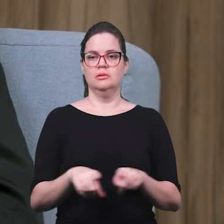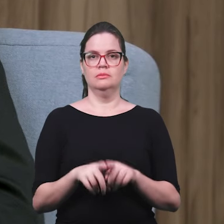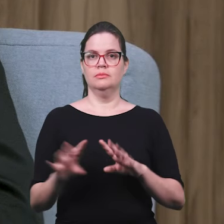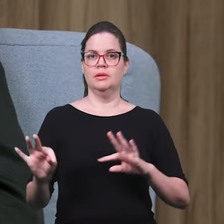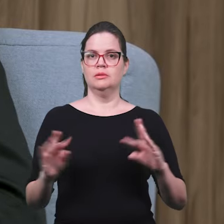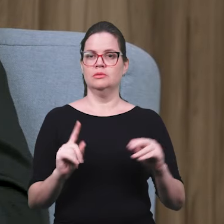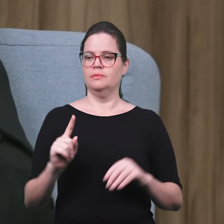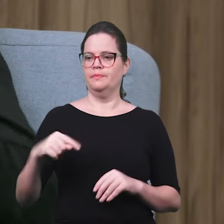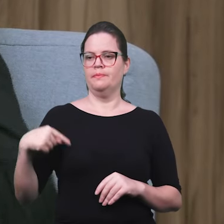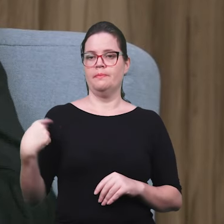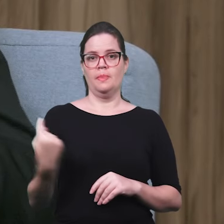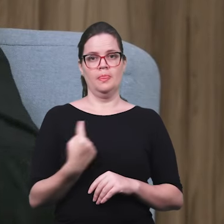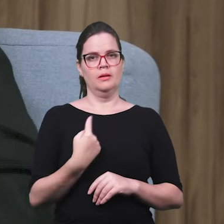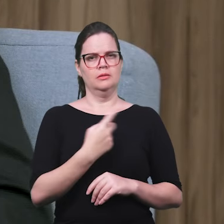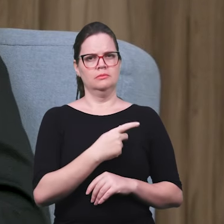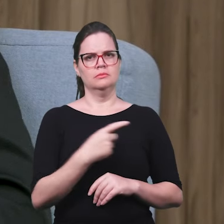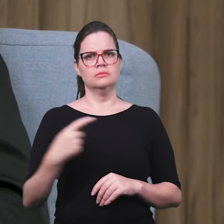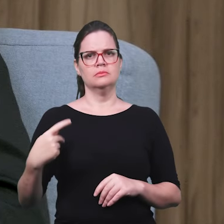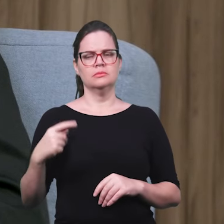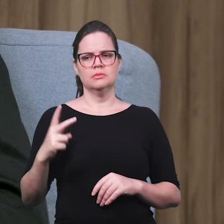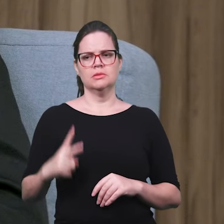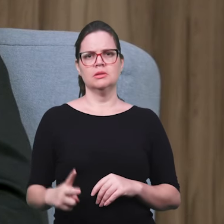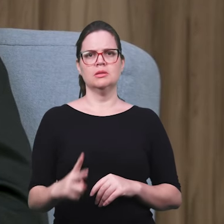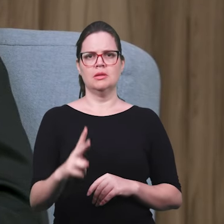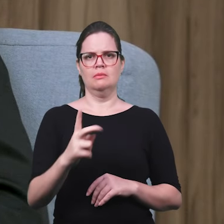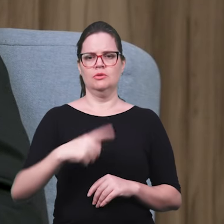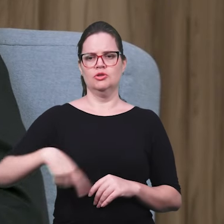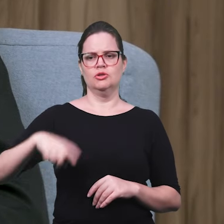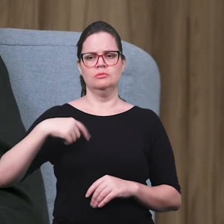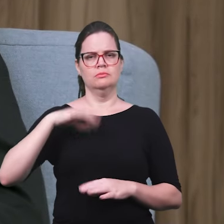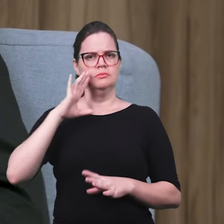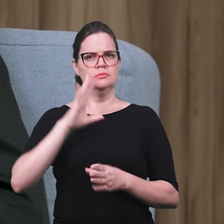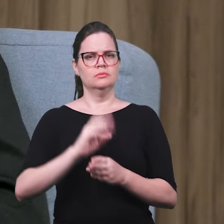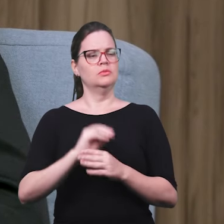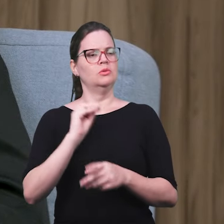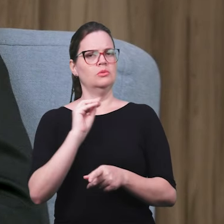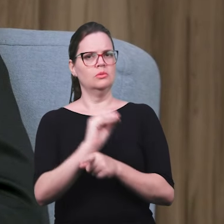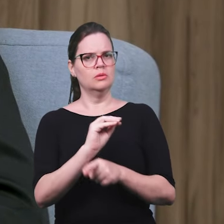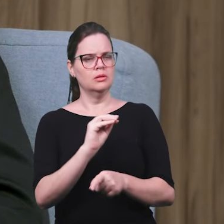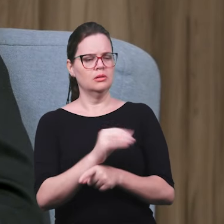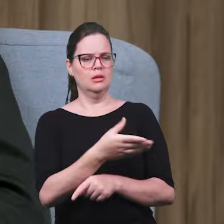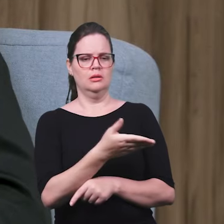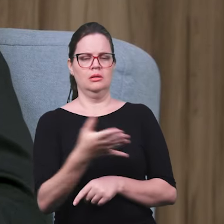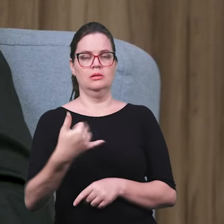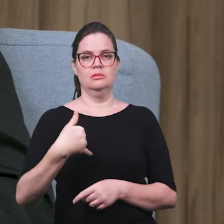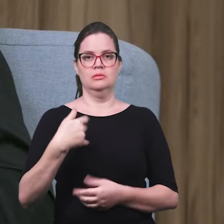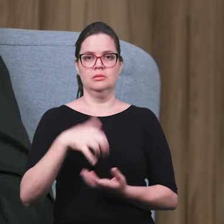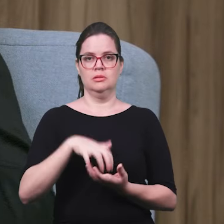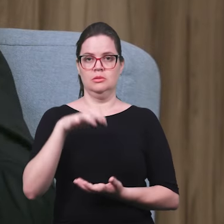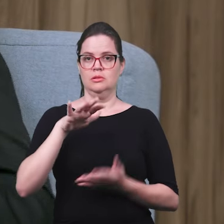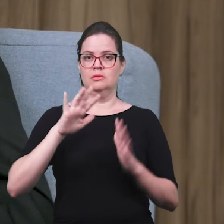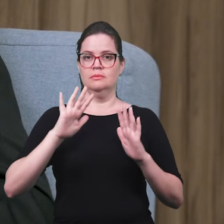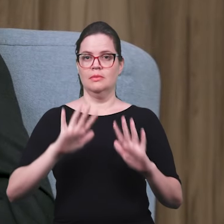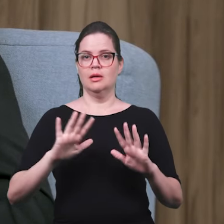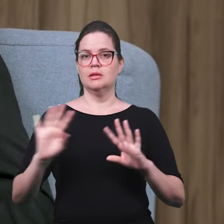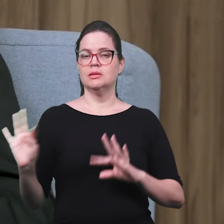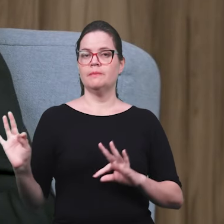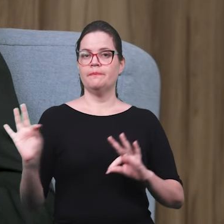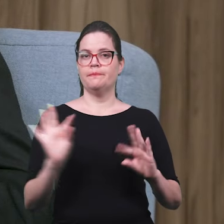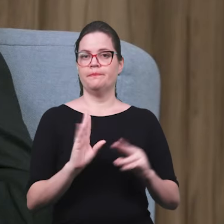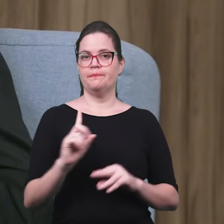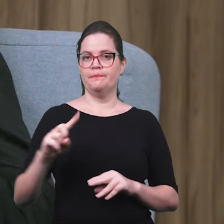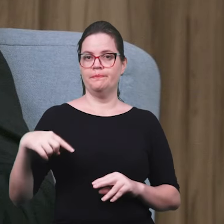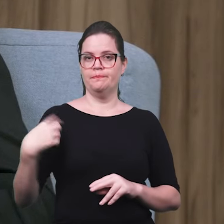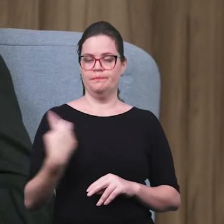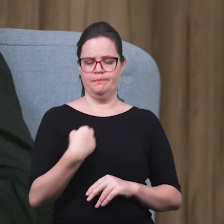idosos. Nós, como pastores, né, que temos sempre cuidado dos nossos irmãos idosos, mas todos nós